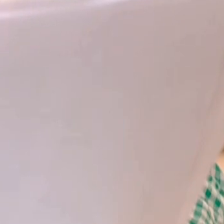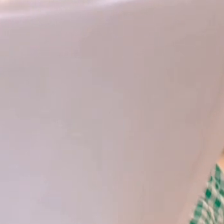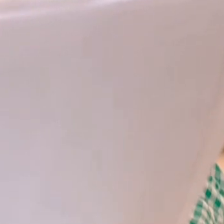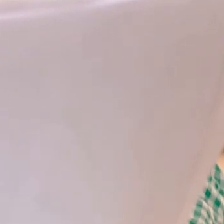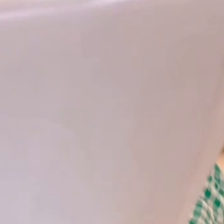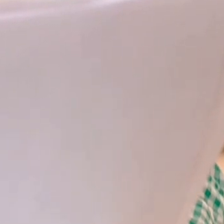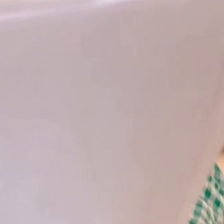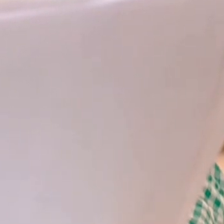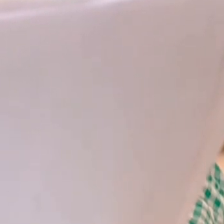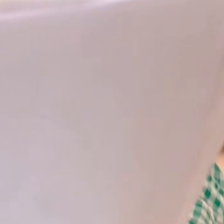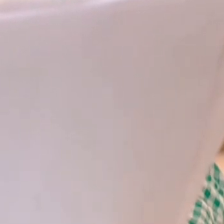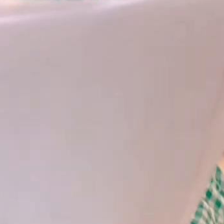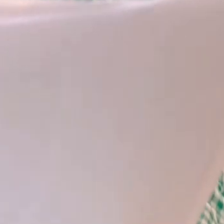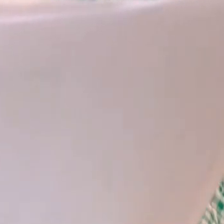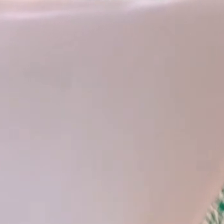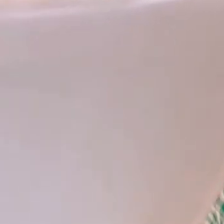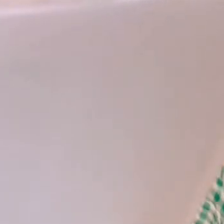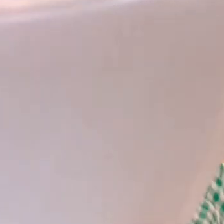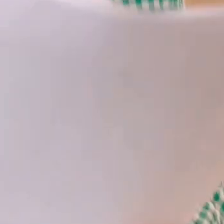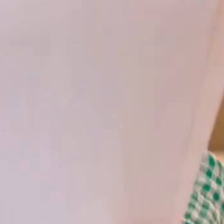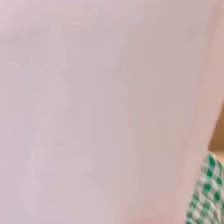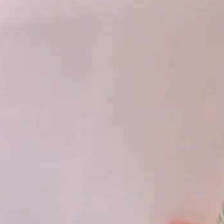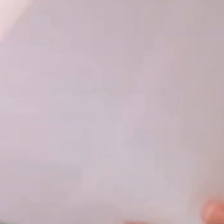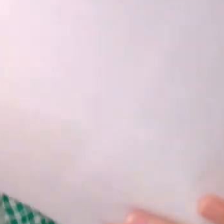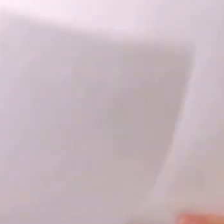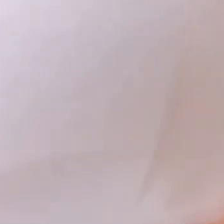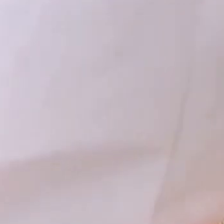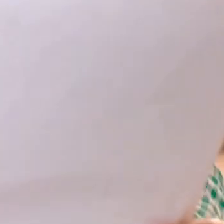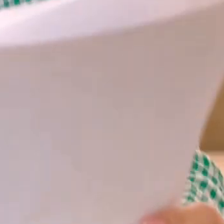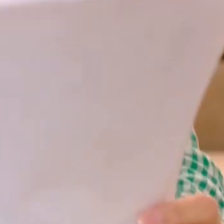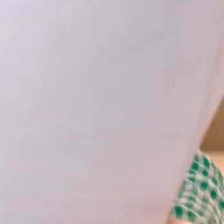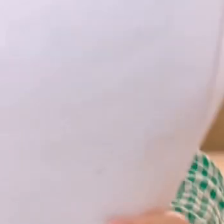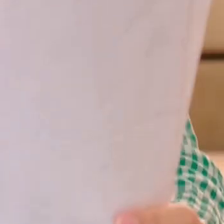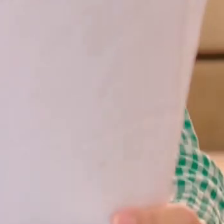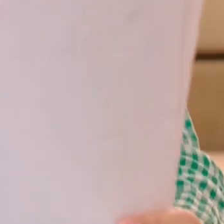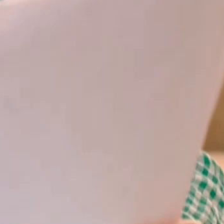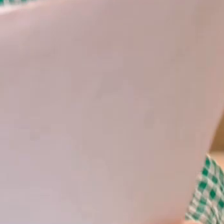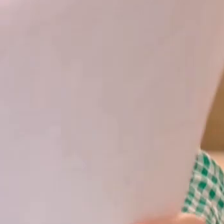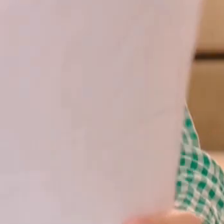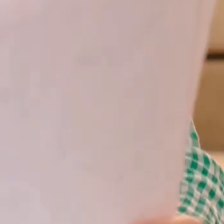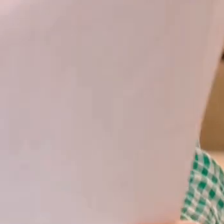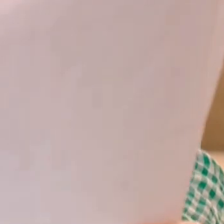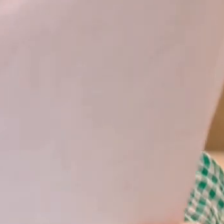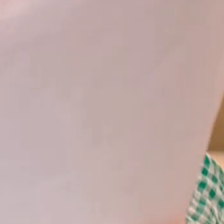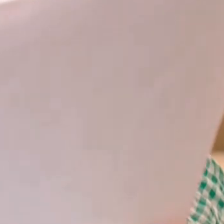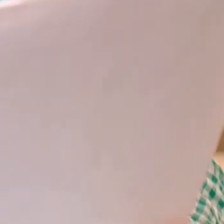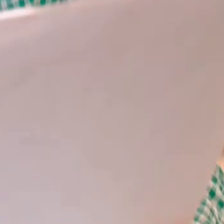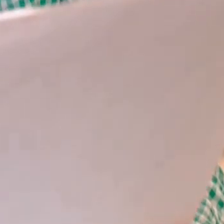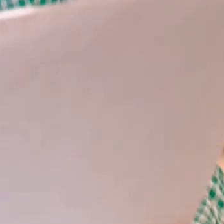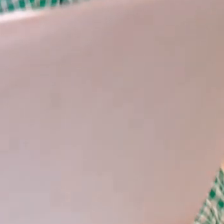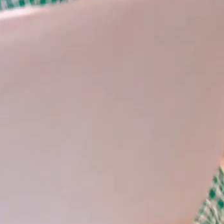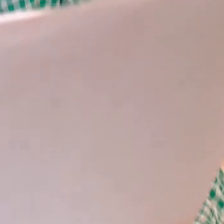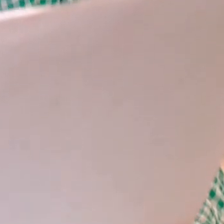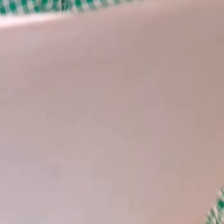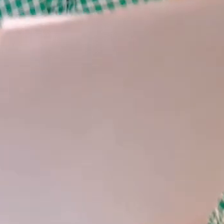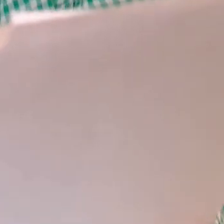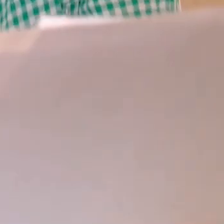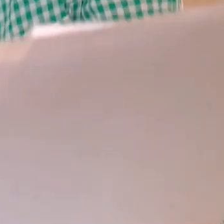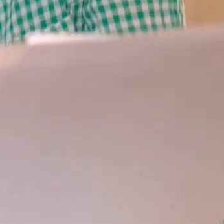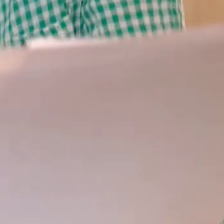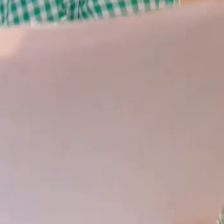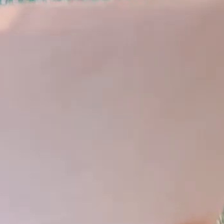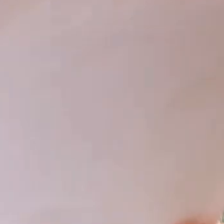O que você pode fazer para que eu não atrase a segunda e possa quitar essa? Cada plano é um plano, então não